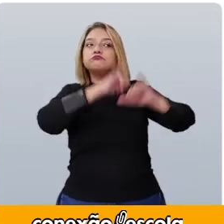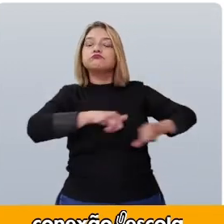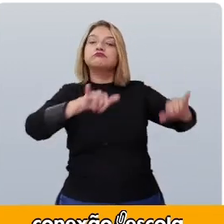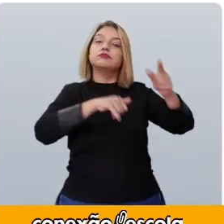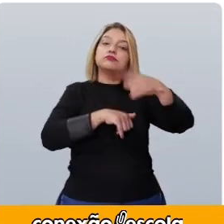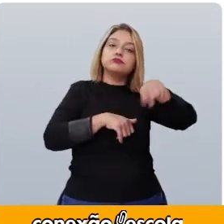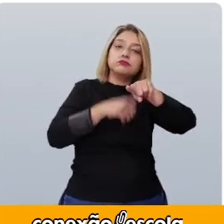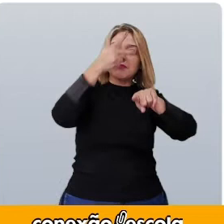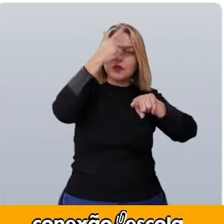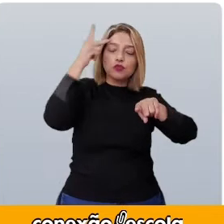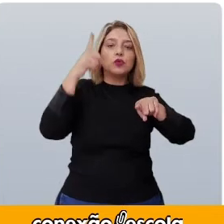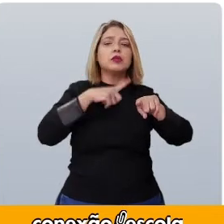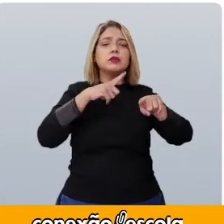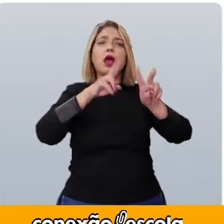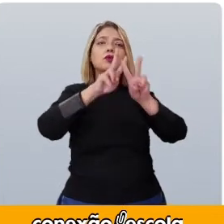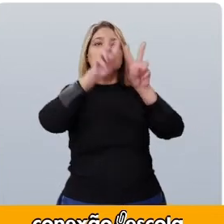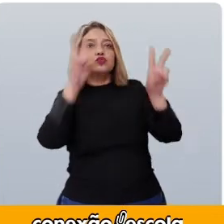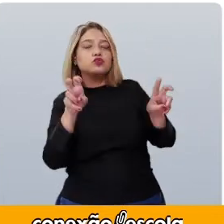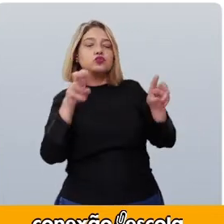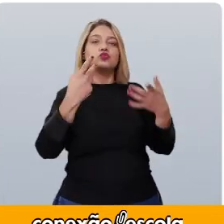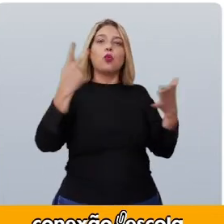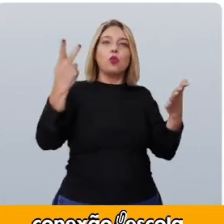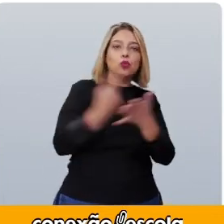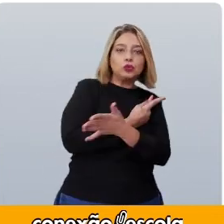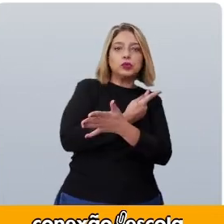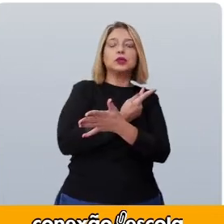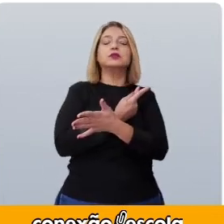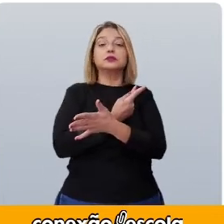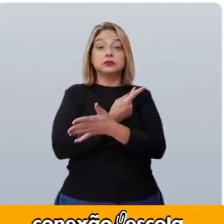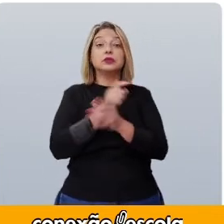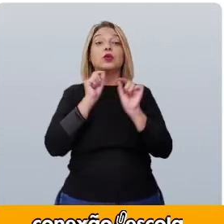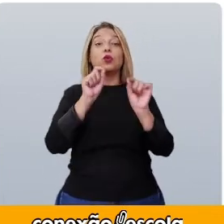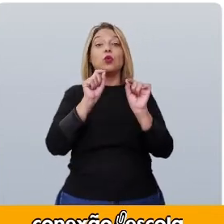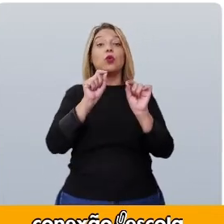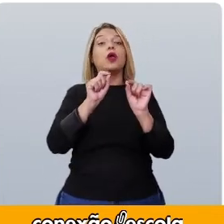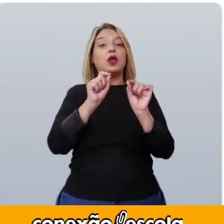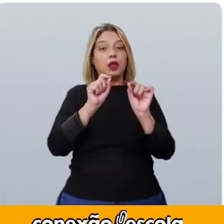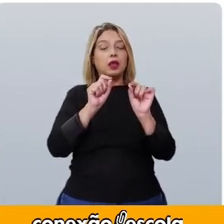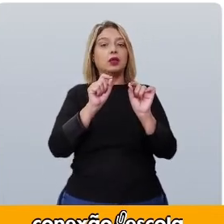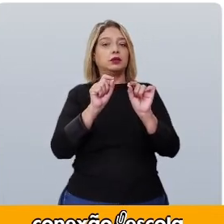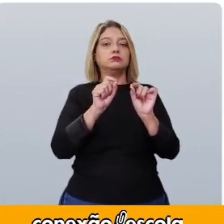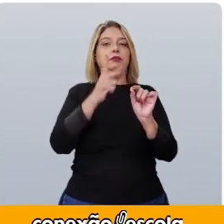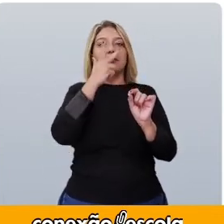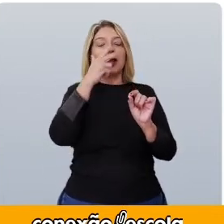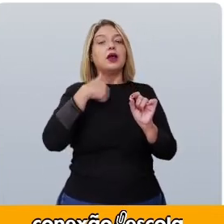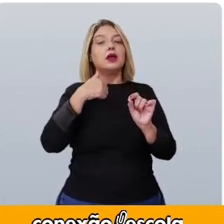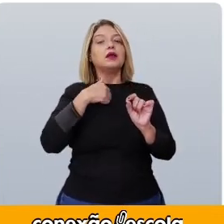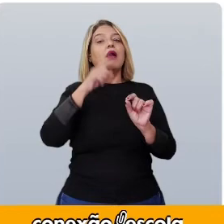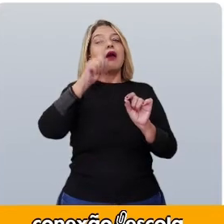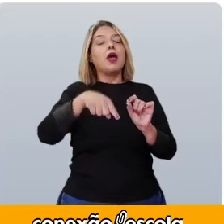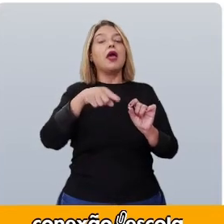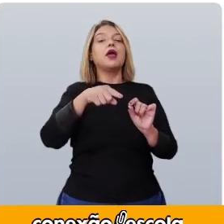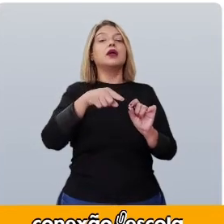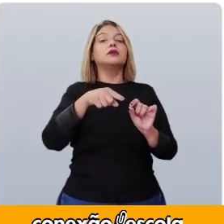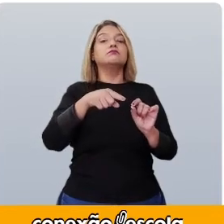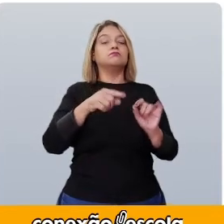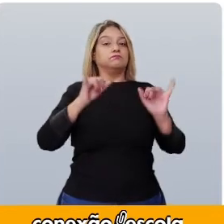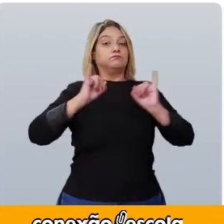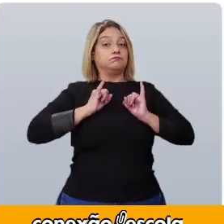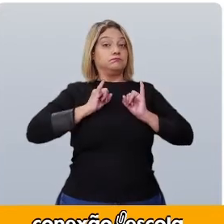sobre determinados assuntos ou acontecimentos de uma forma imparcial e objetiva, ou